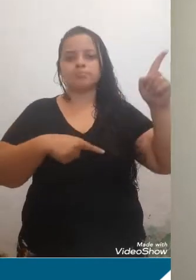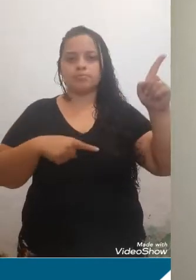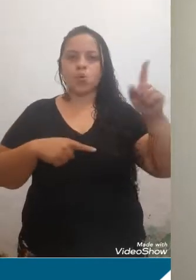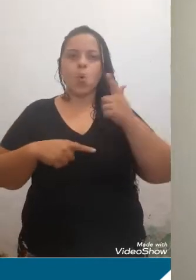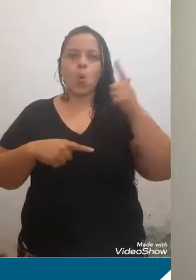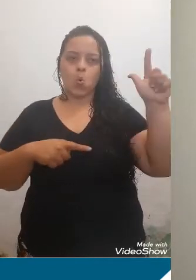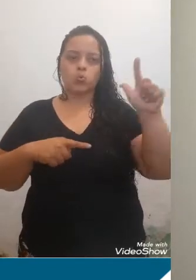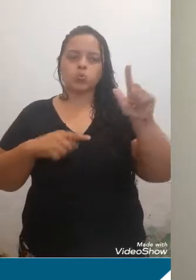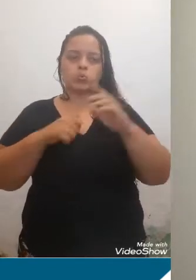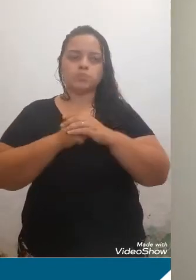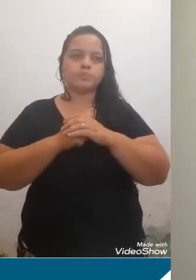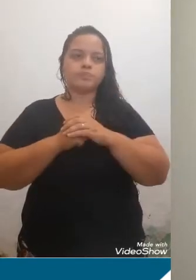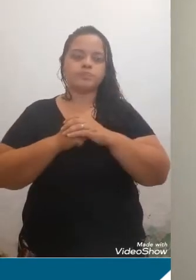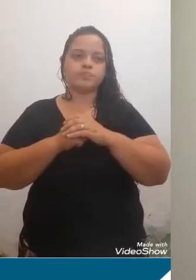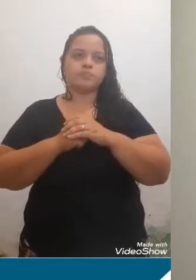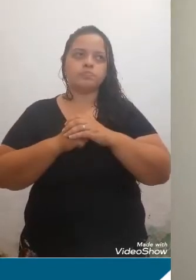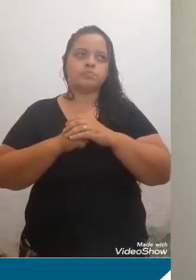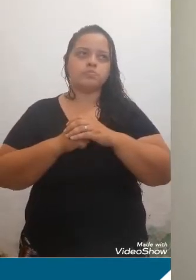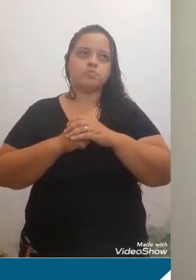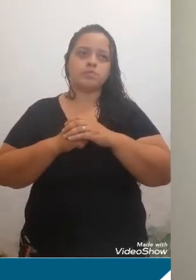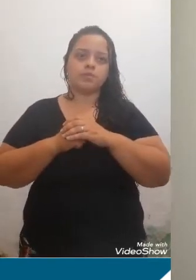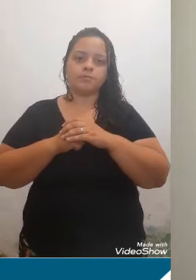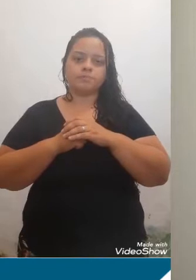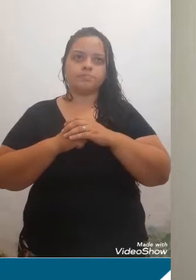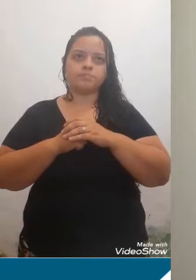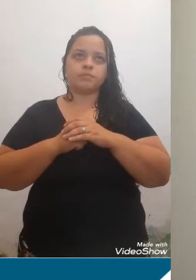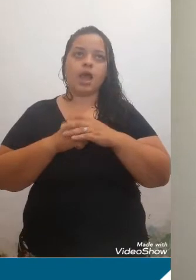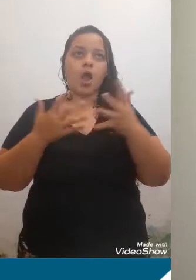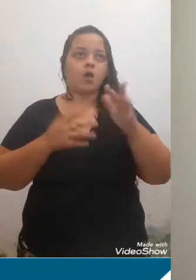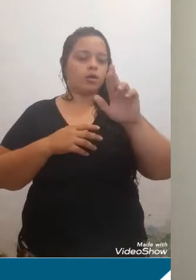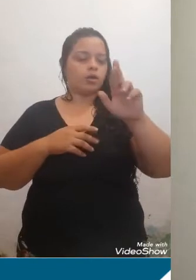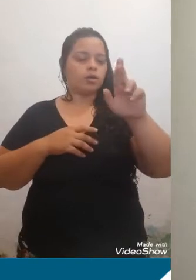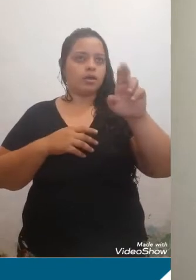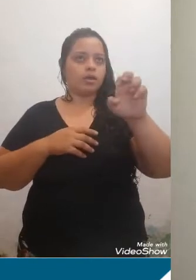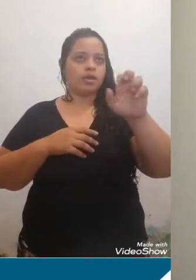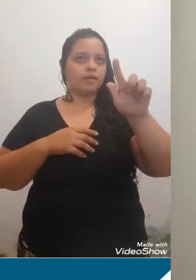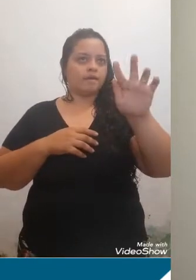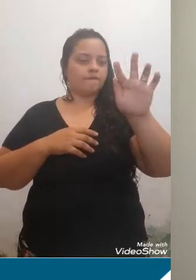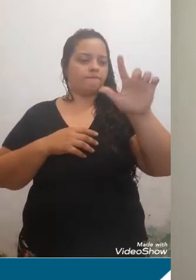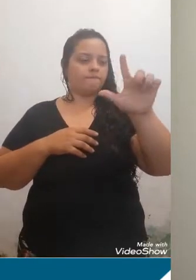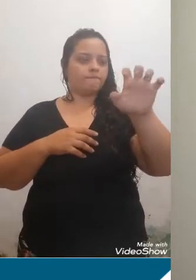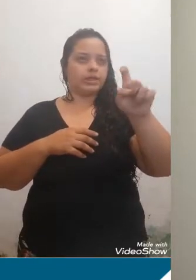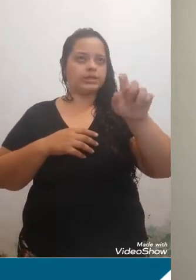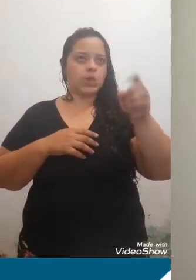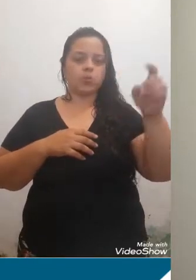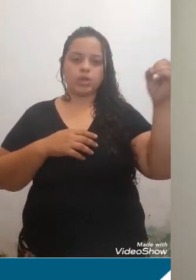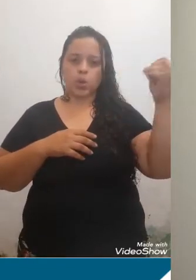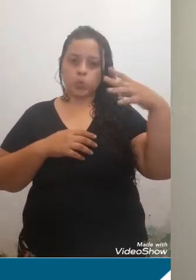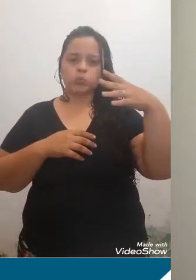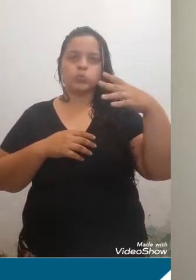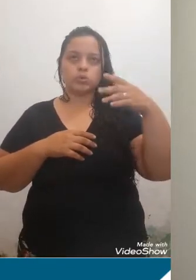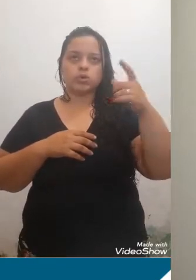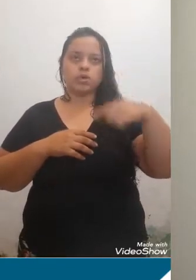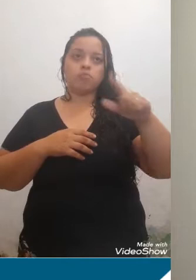superfície, passando para um outro meio de propagação. Ok? Reflexão da luz. Temos dois tipos